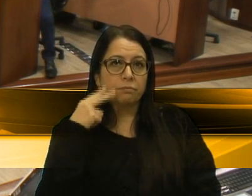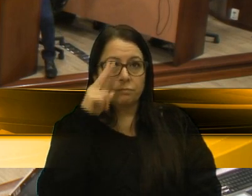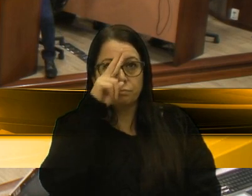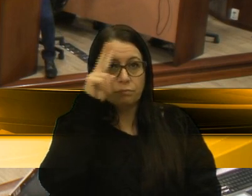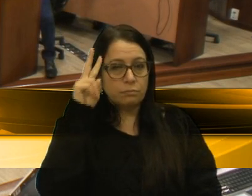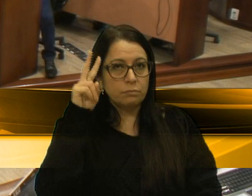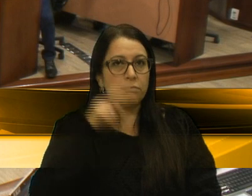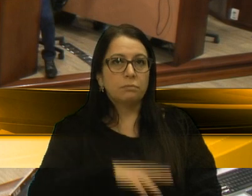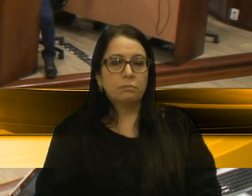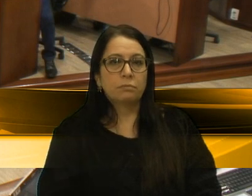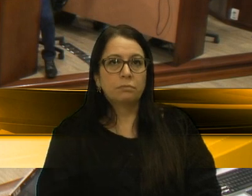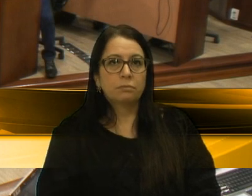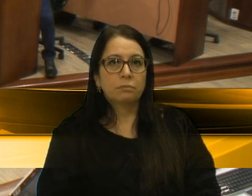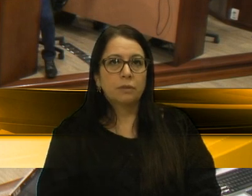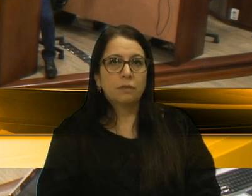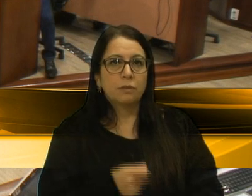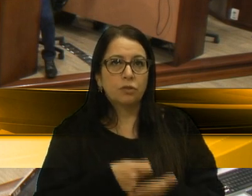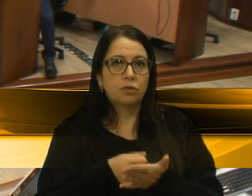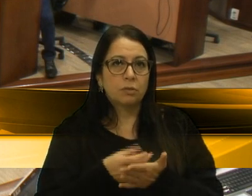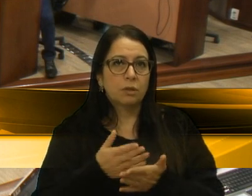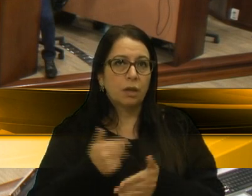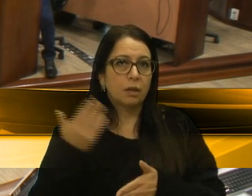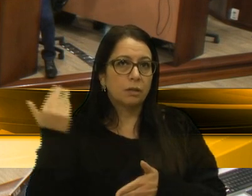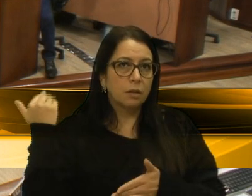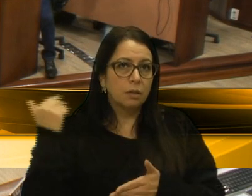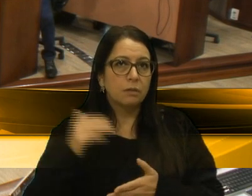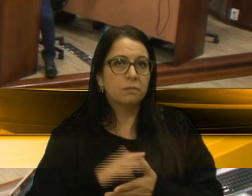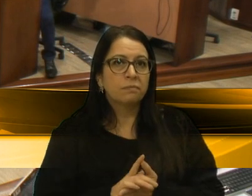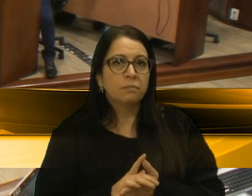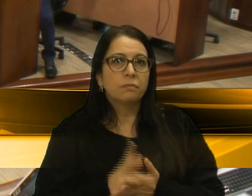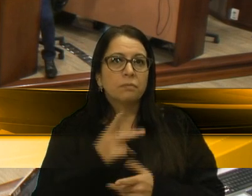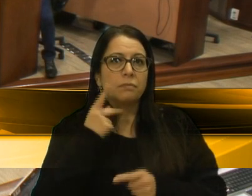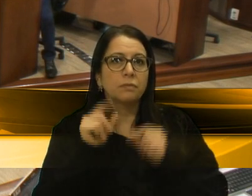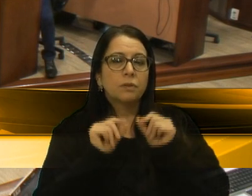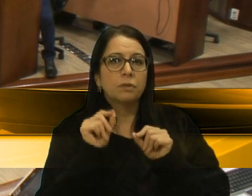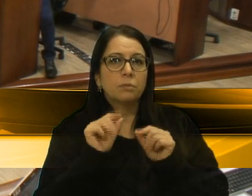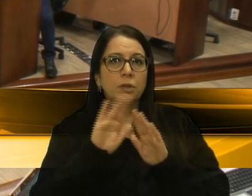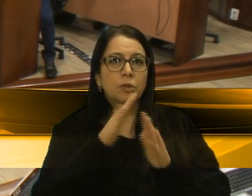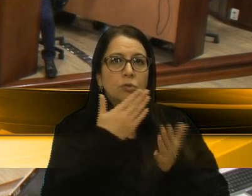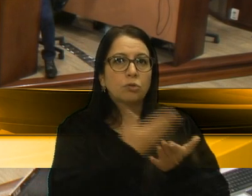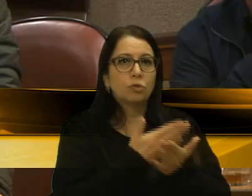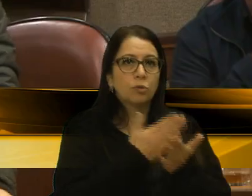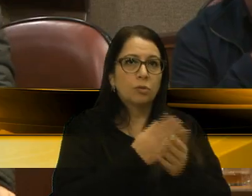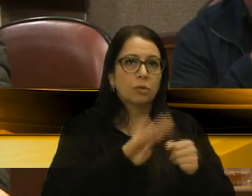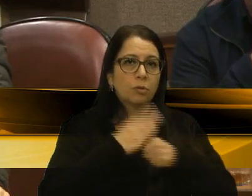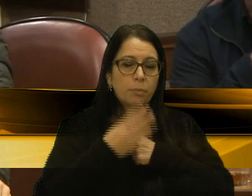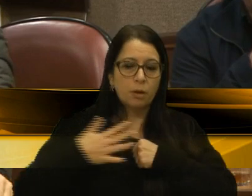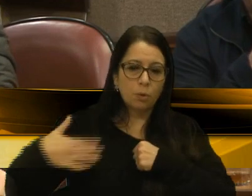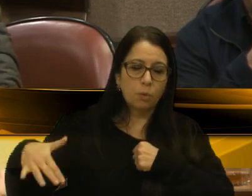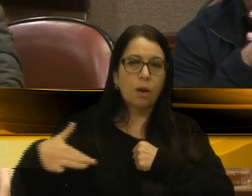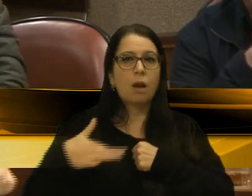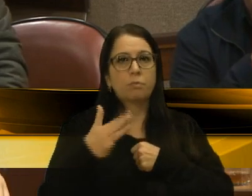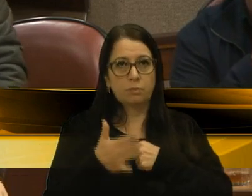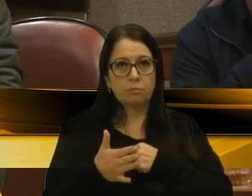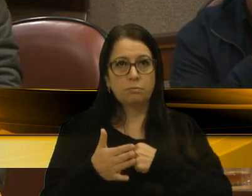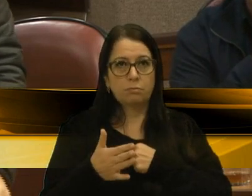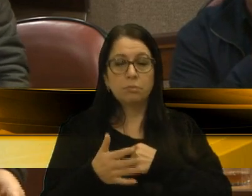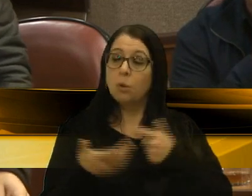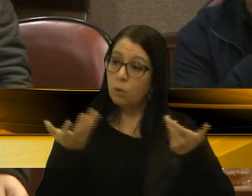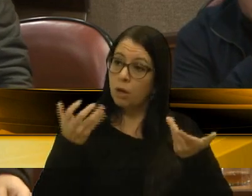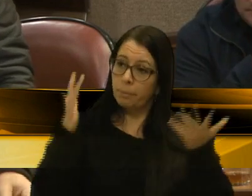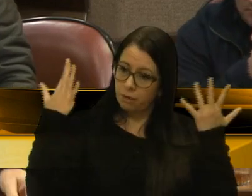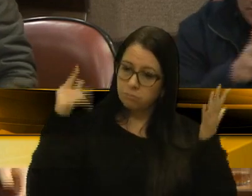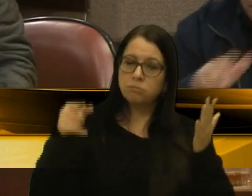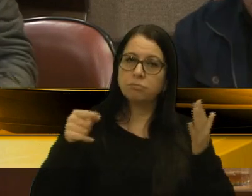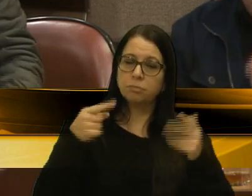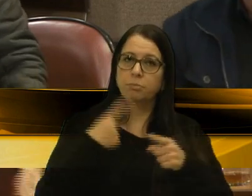Ex vem insistindo há muito tempo e falando sobre a questão da escola lá em Galópolis, vereador. Eu quero lhe parabenizar